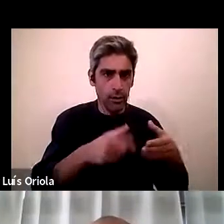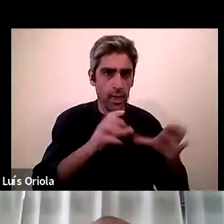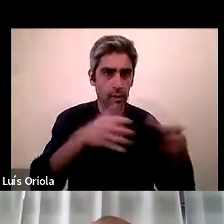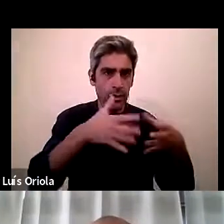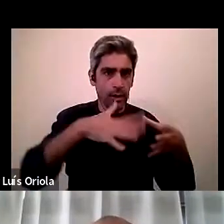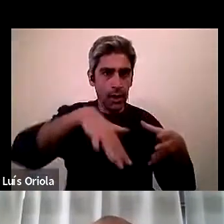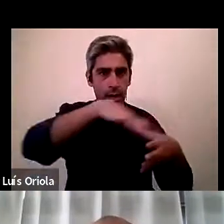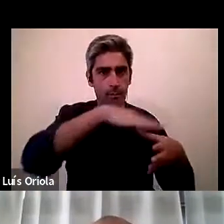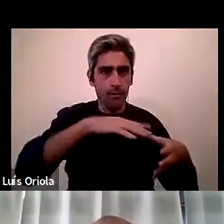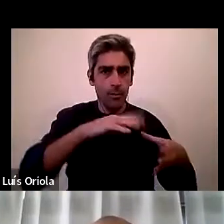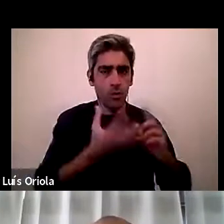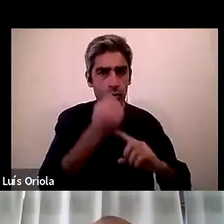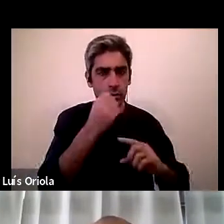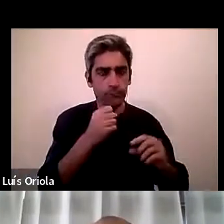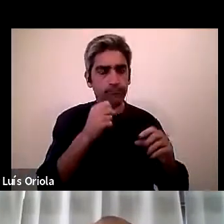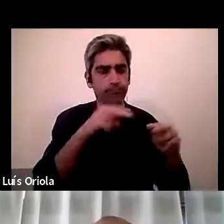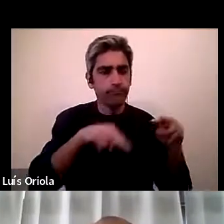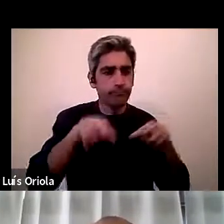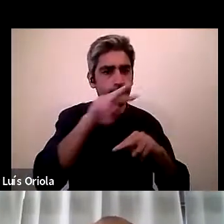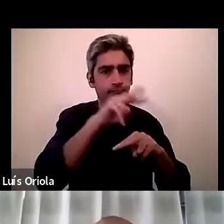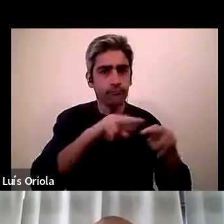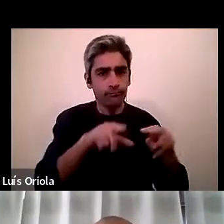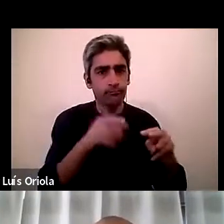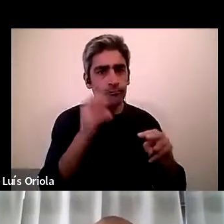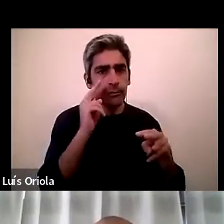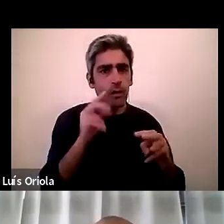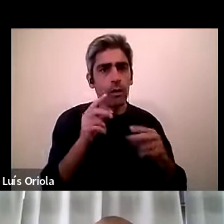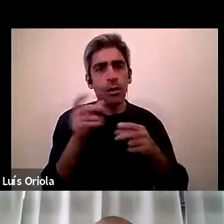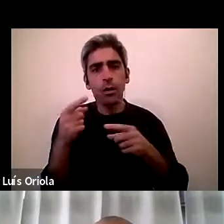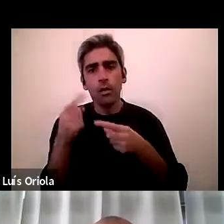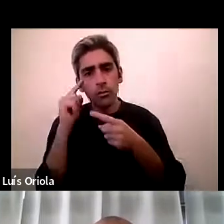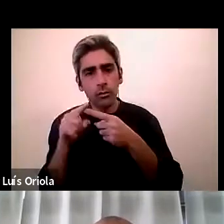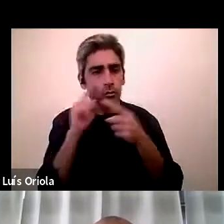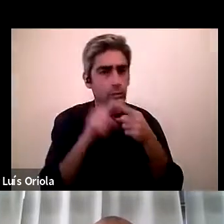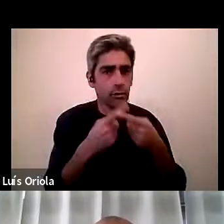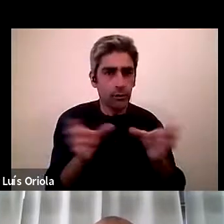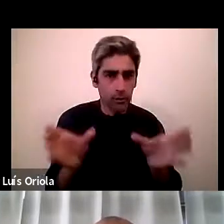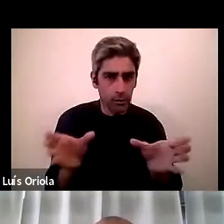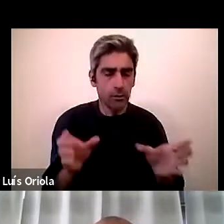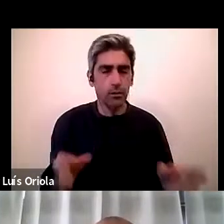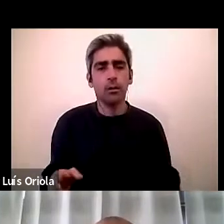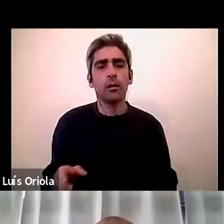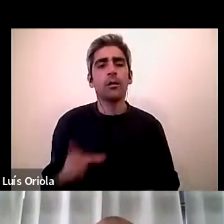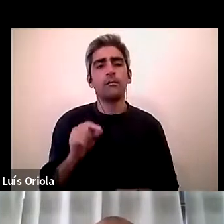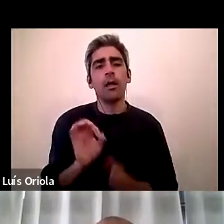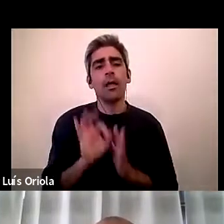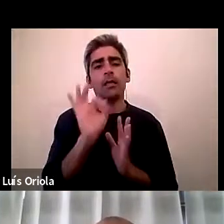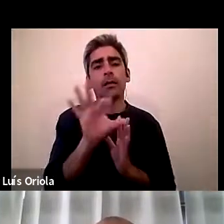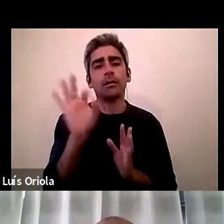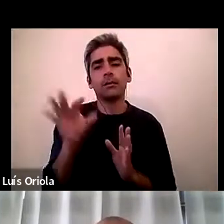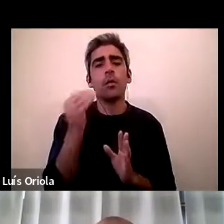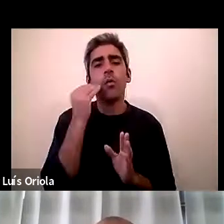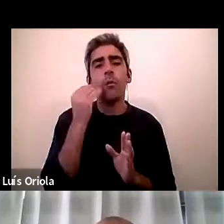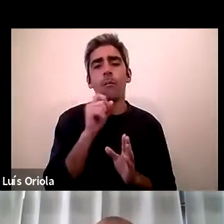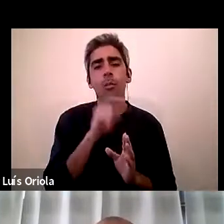equipa consiga navegar essa ambiguidade, em que damos também indicações de como é que